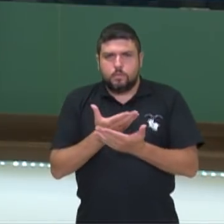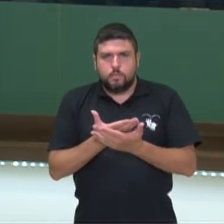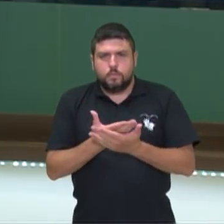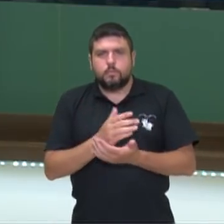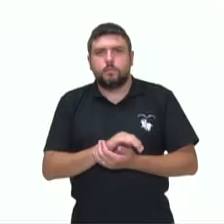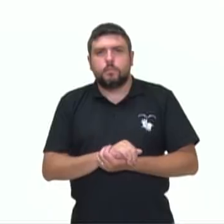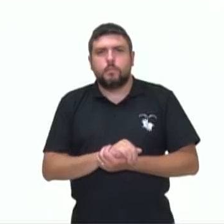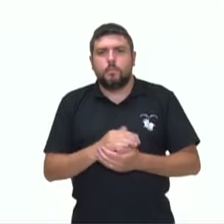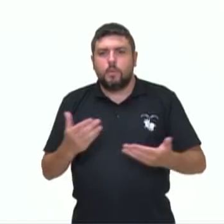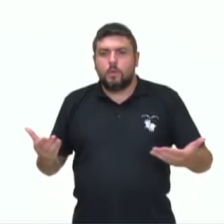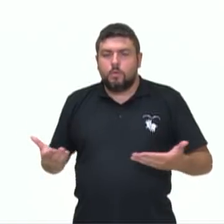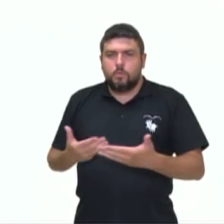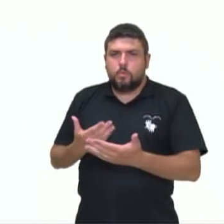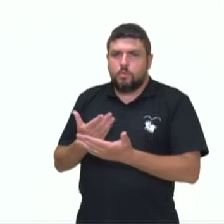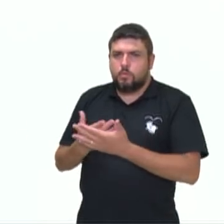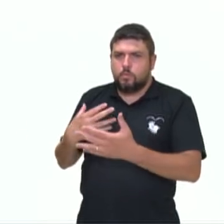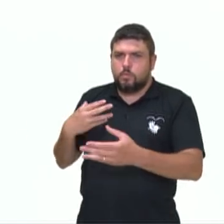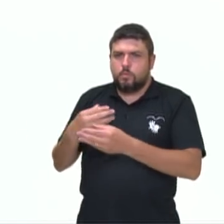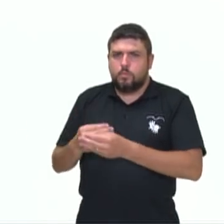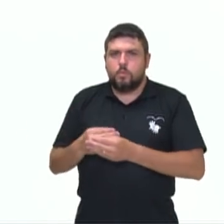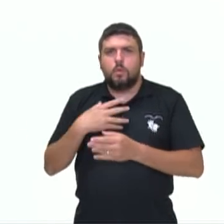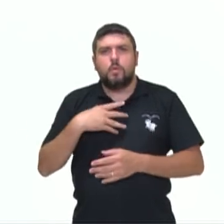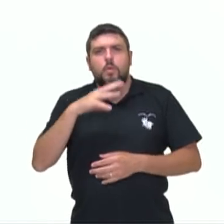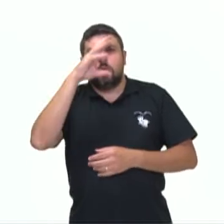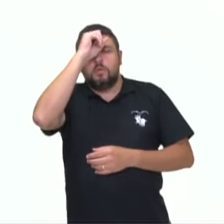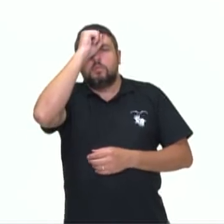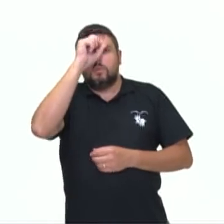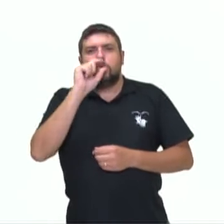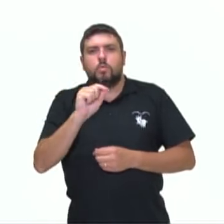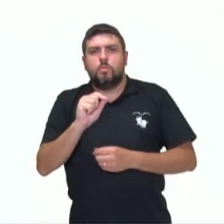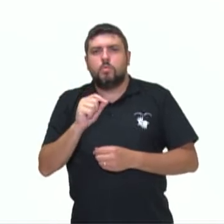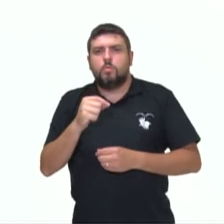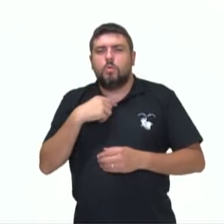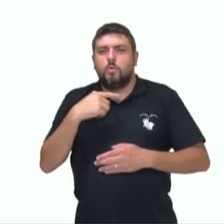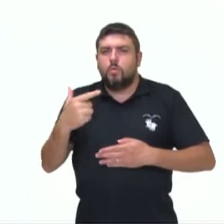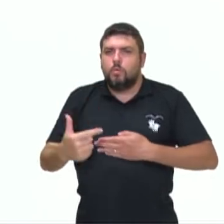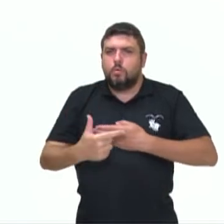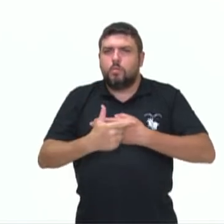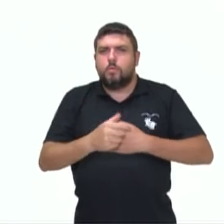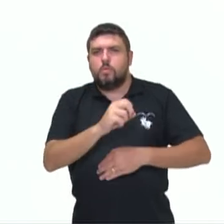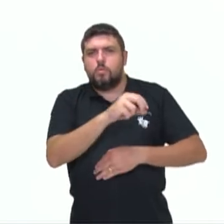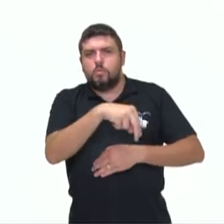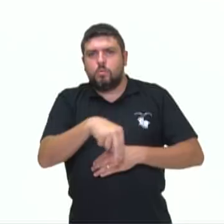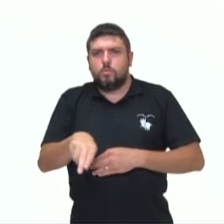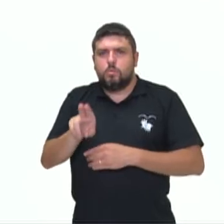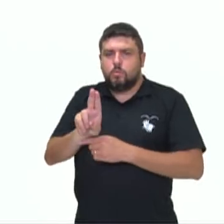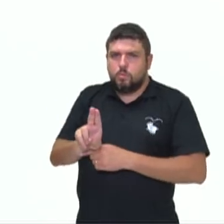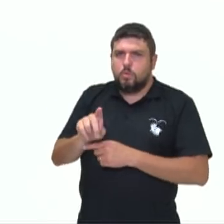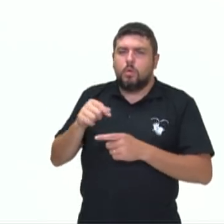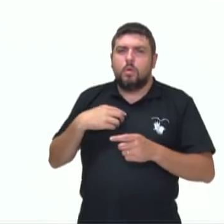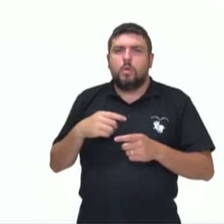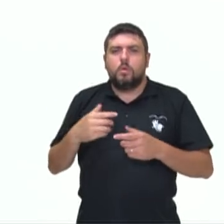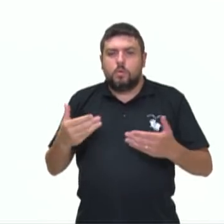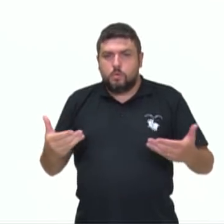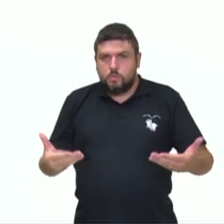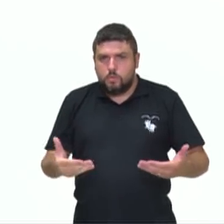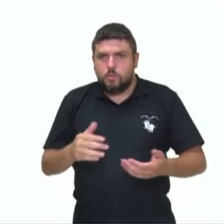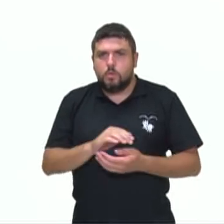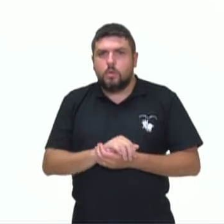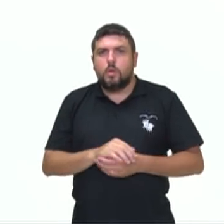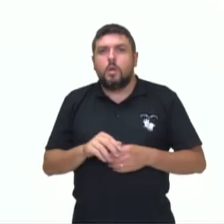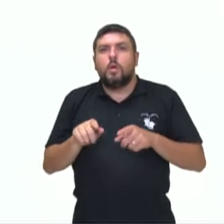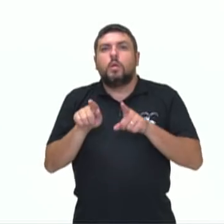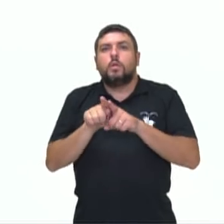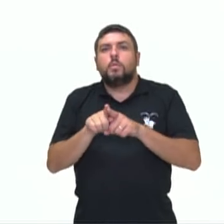Então, nessa aula, nós aprendemos sobre o papel da ONU, da Organização das Nações Unidas, na atualidade,